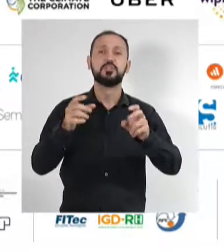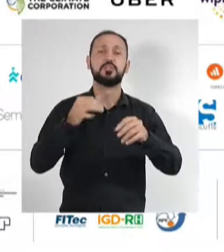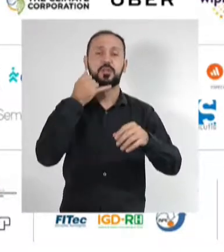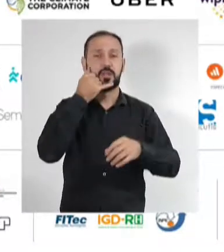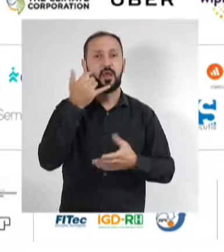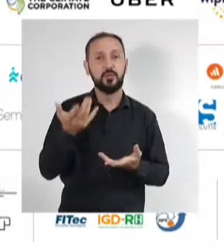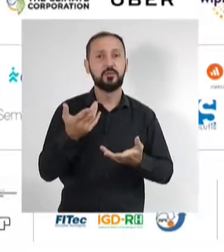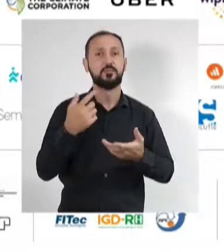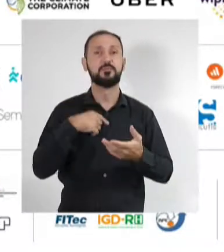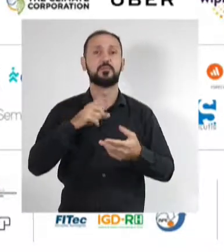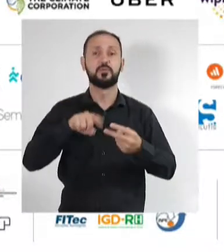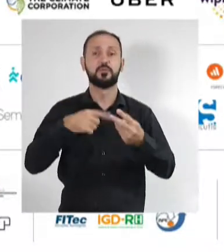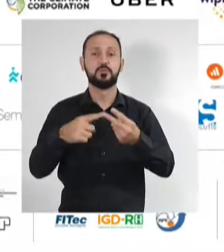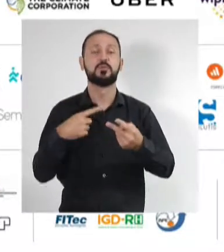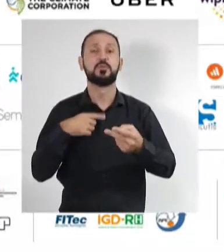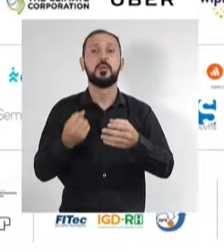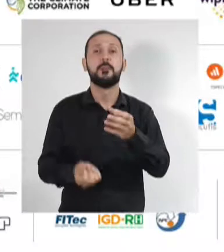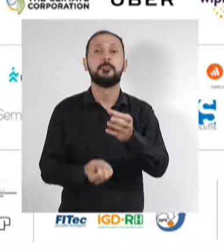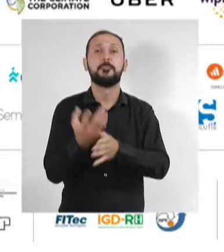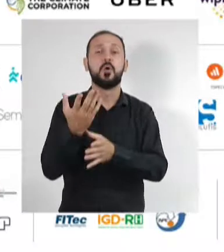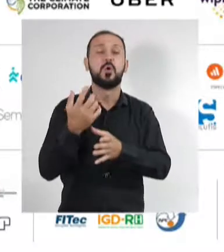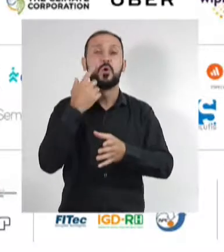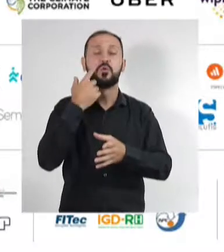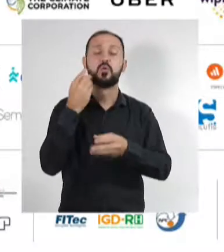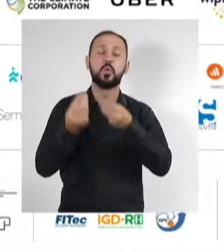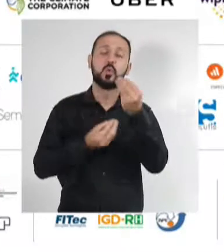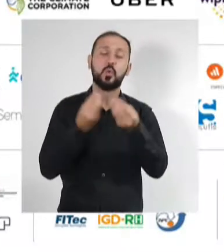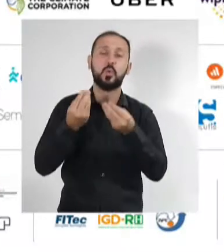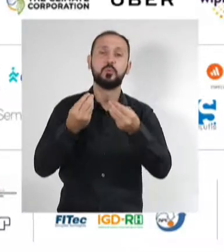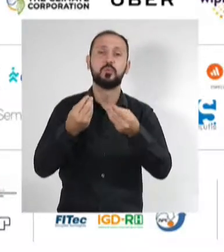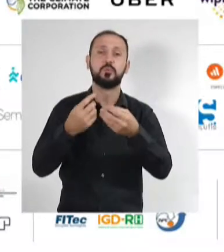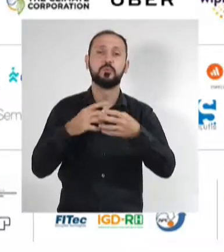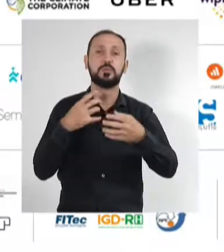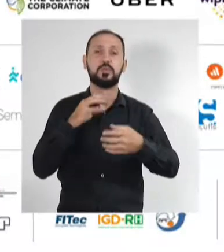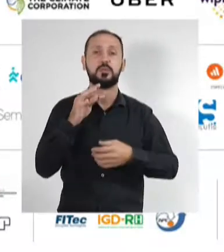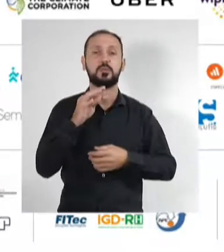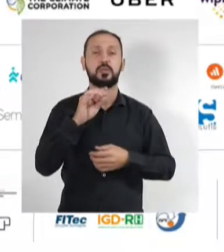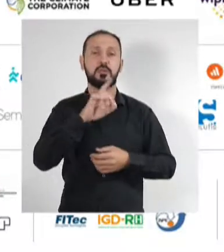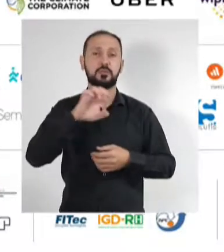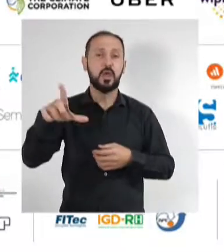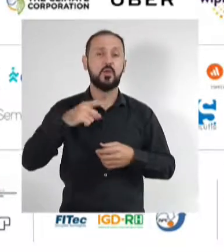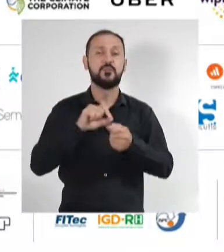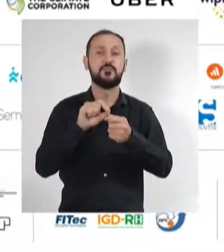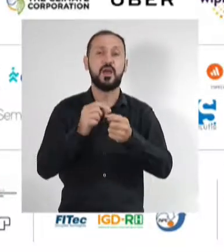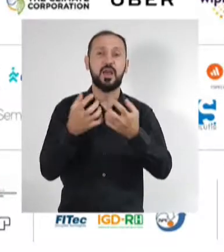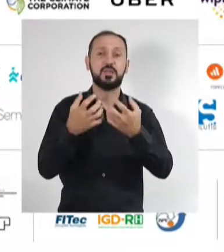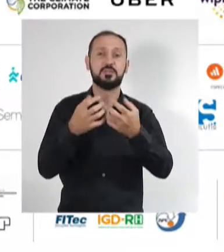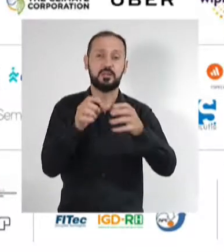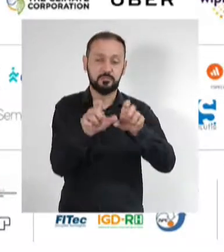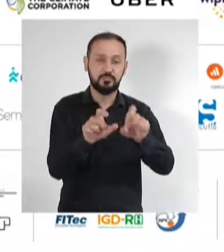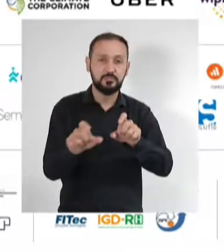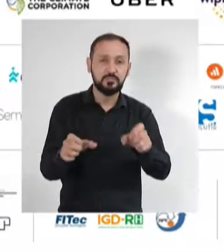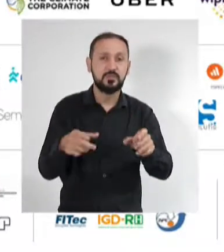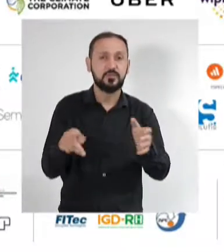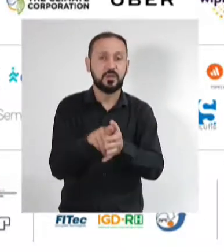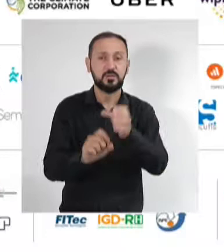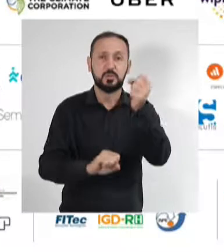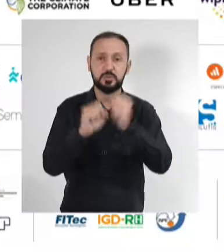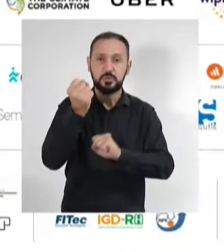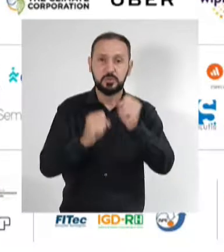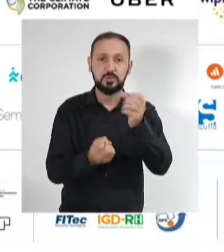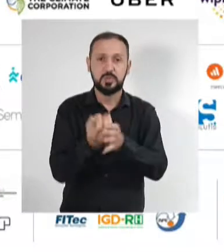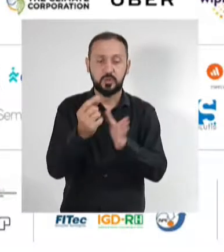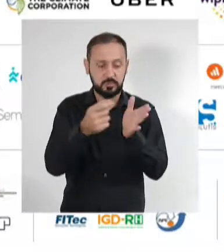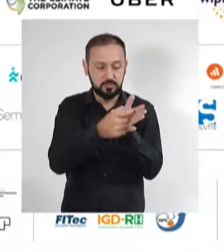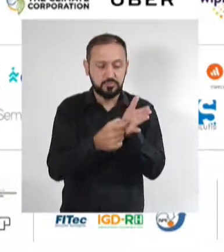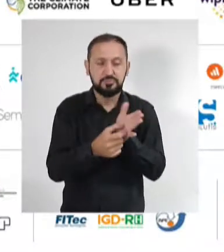passando por o segmento fabril da cadeia, a exemplo da Dell ou, por exemplo, da Apple, que tem essa parte fabril, que é o